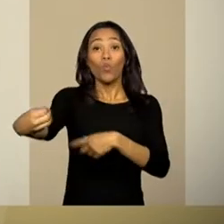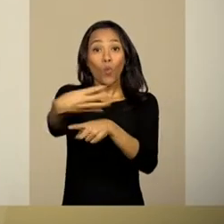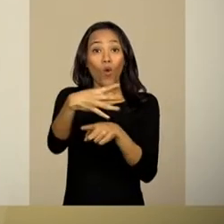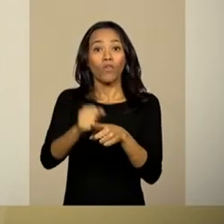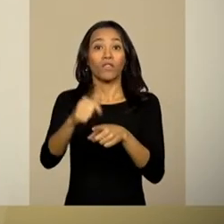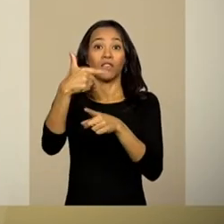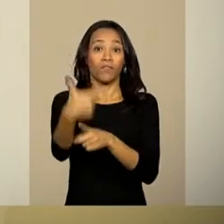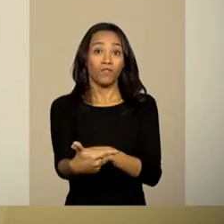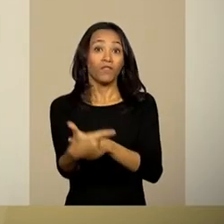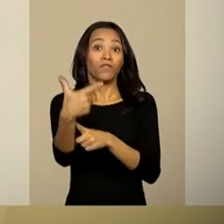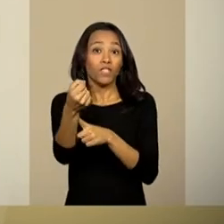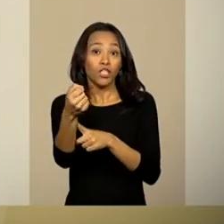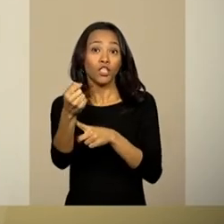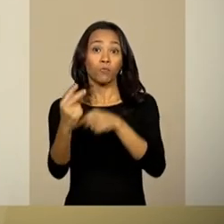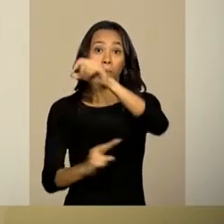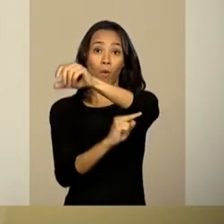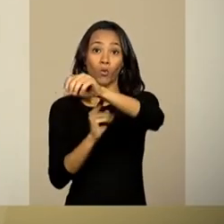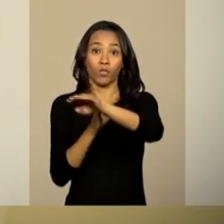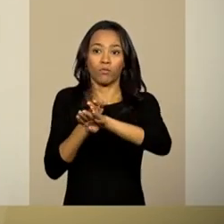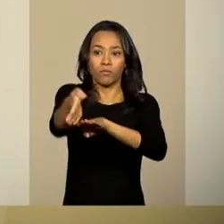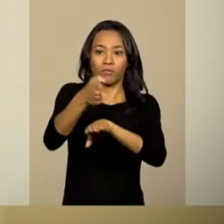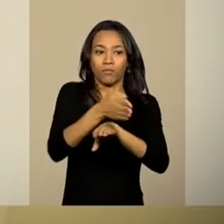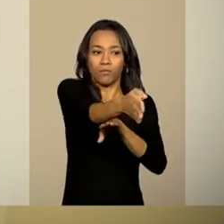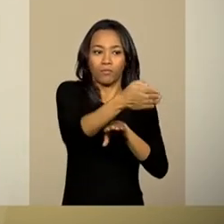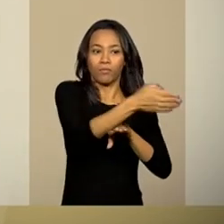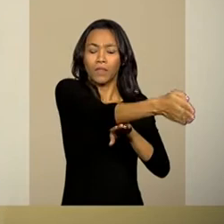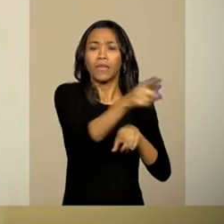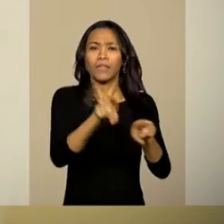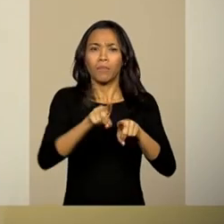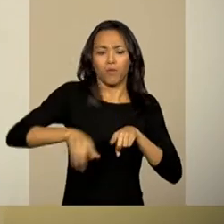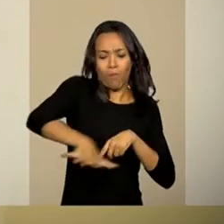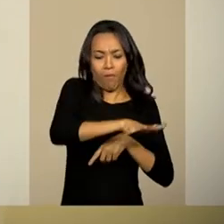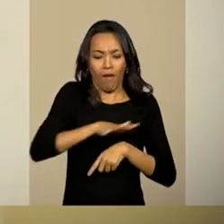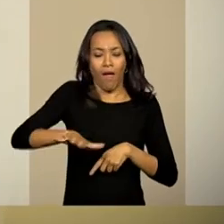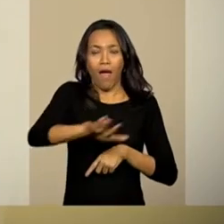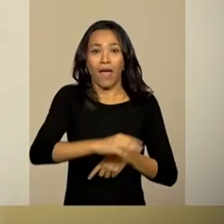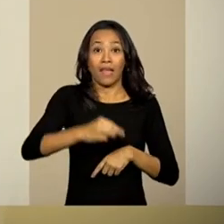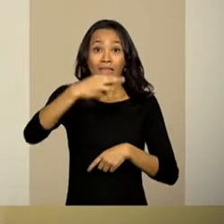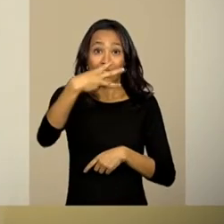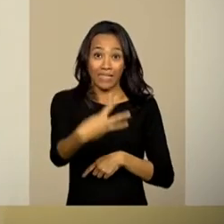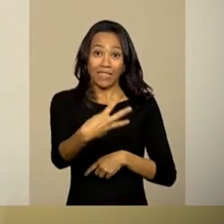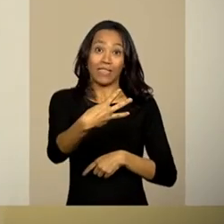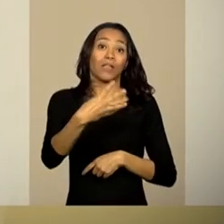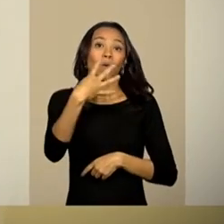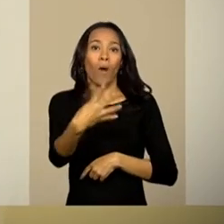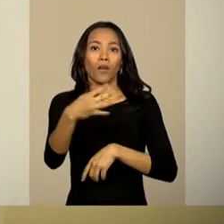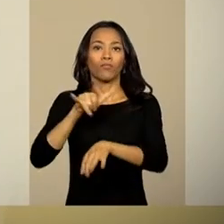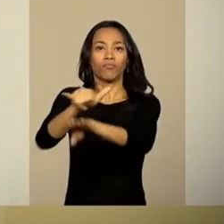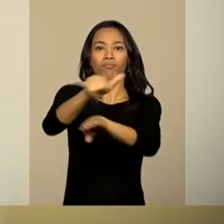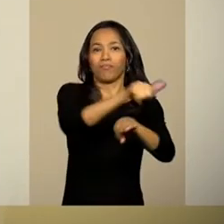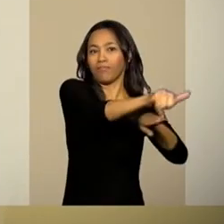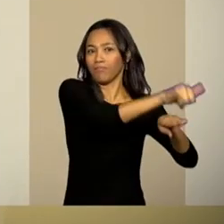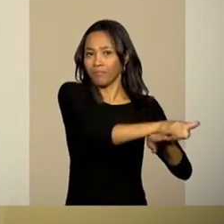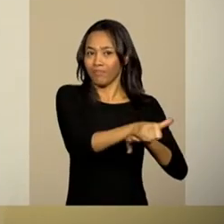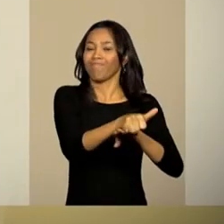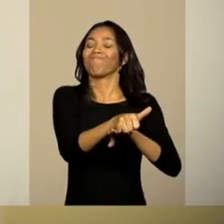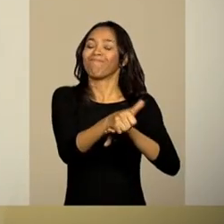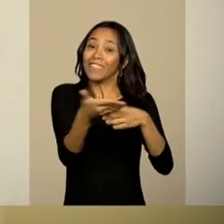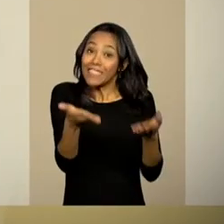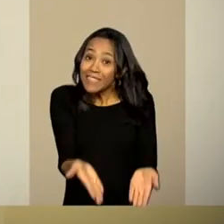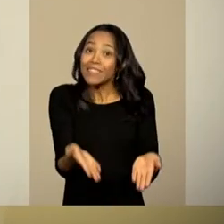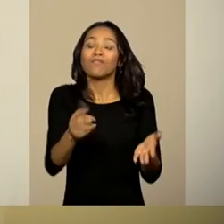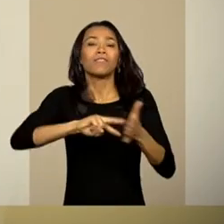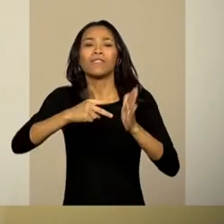20 pontes de embarque e um pátio capaz de atender 34 aeronaves ao mesmo tempo, Luciano. Isso